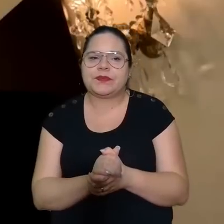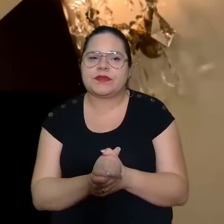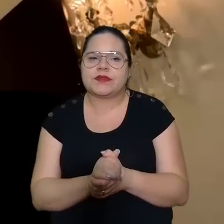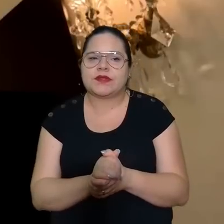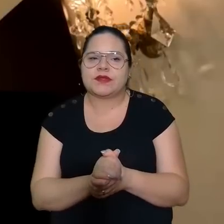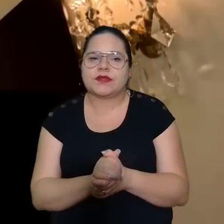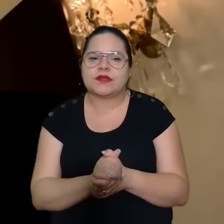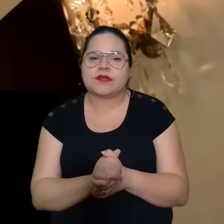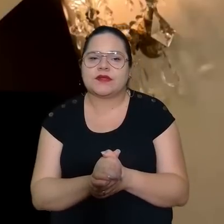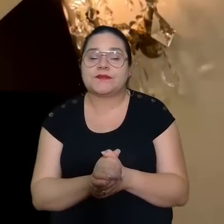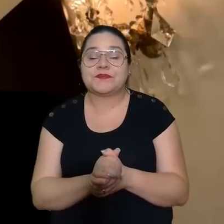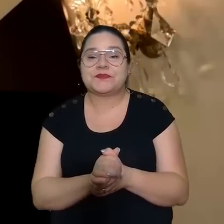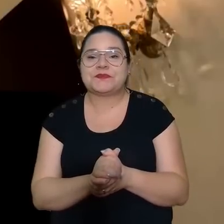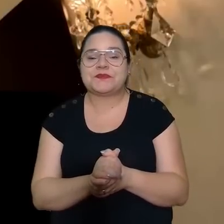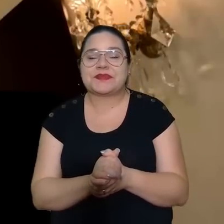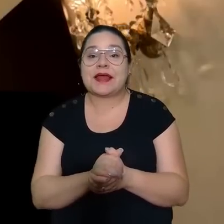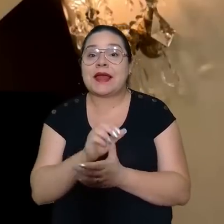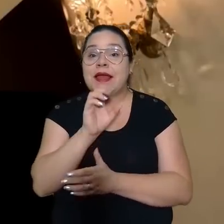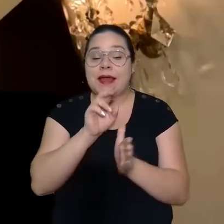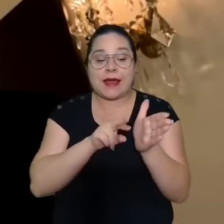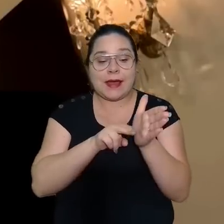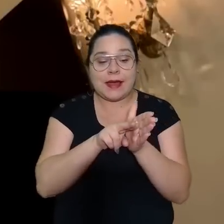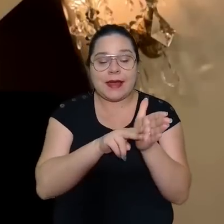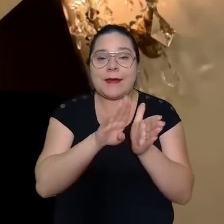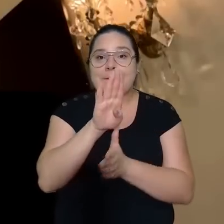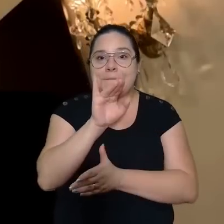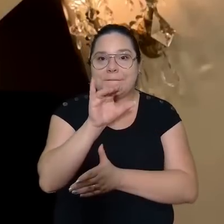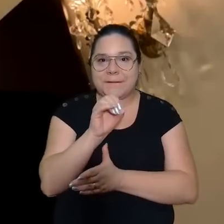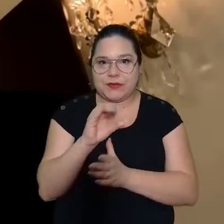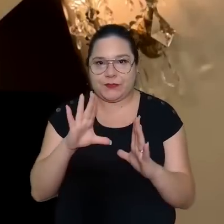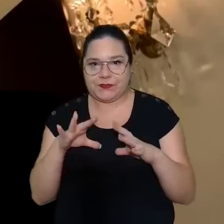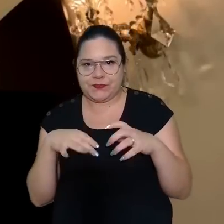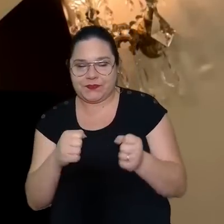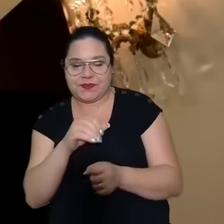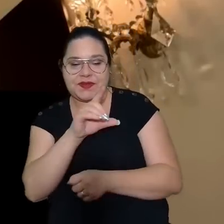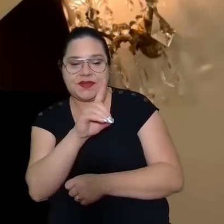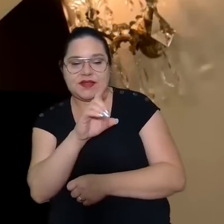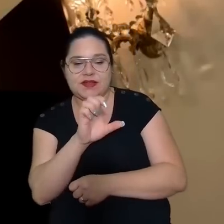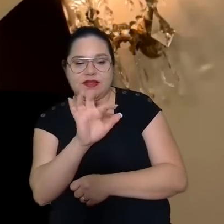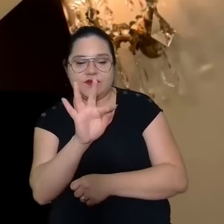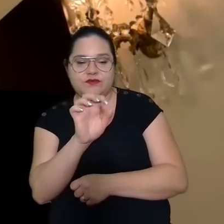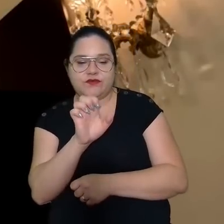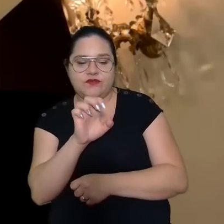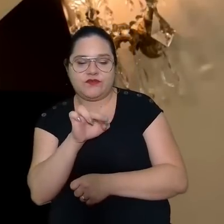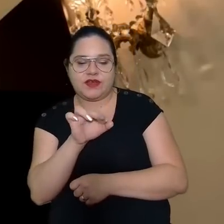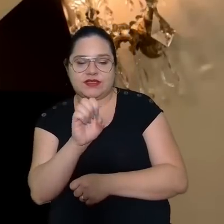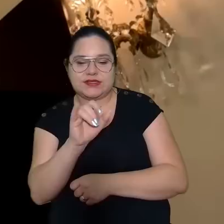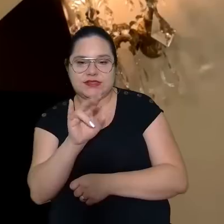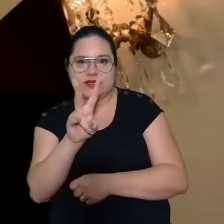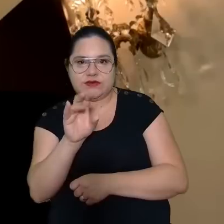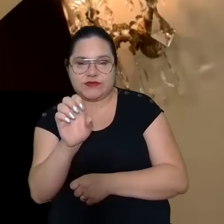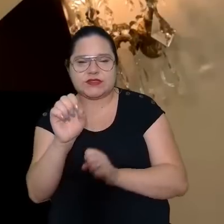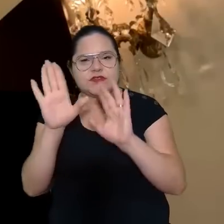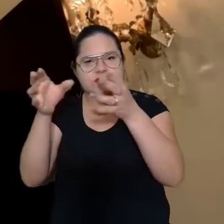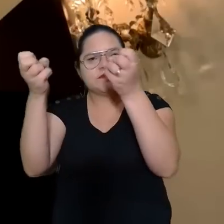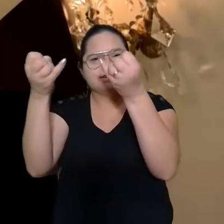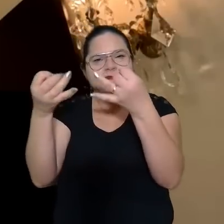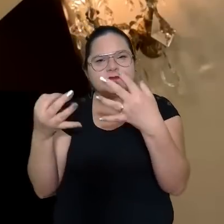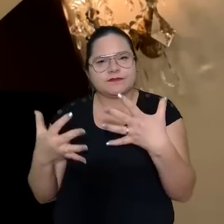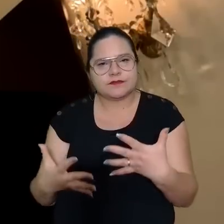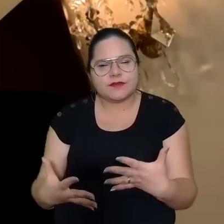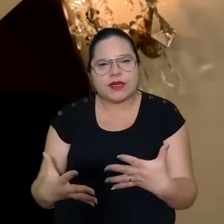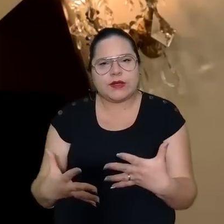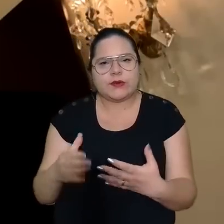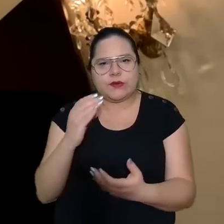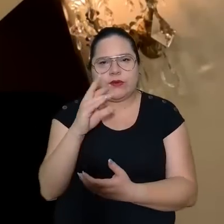A questão dos biodefensivos, eu acho que foi muito bem explorado pelo Christian, mas eu